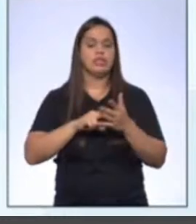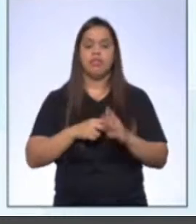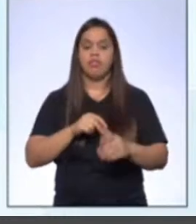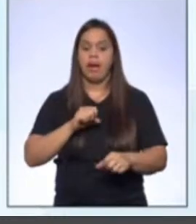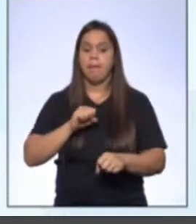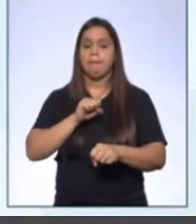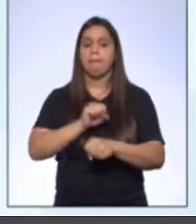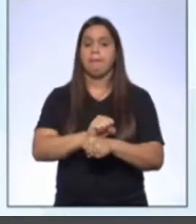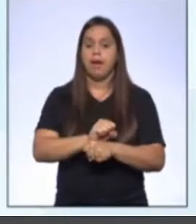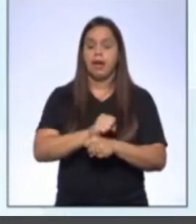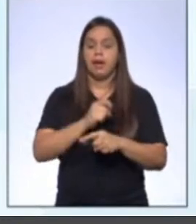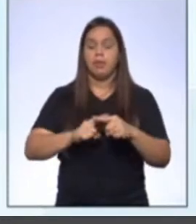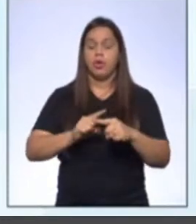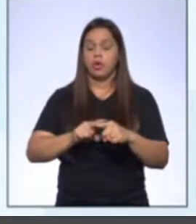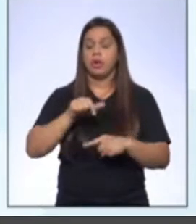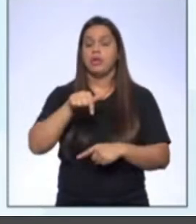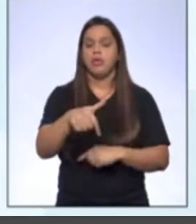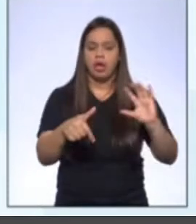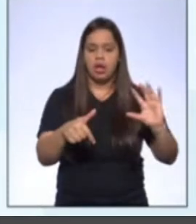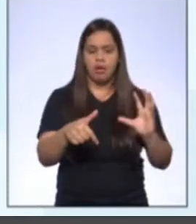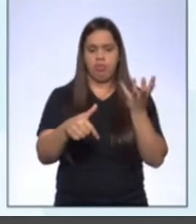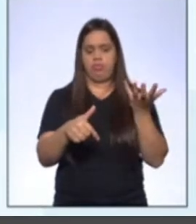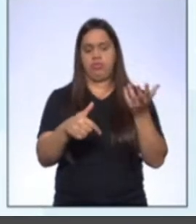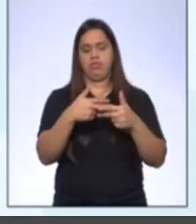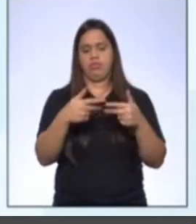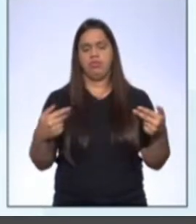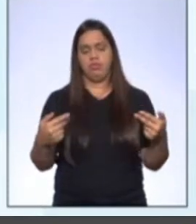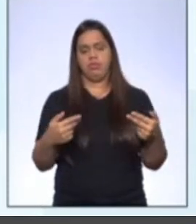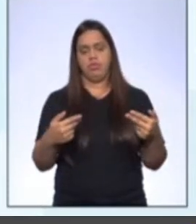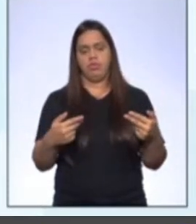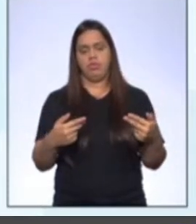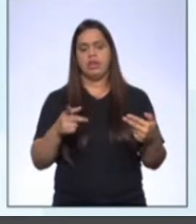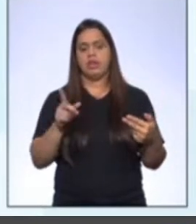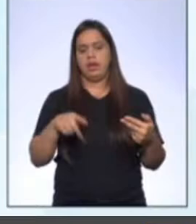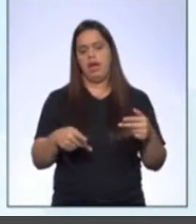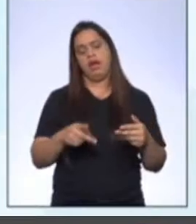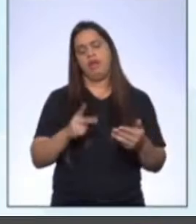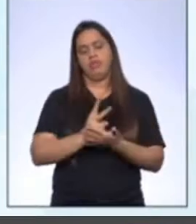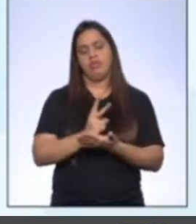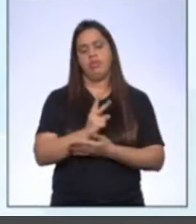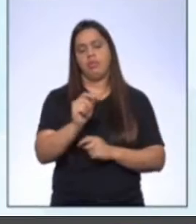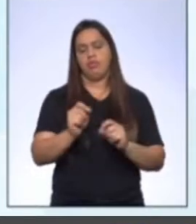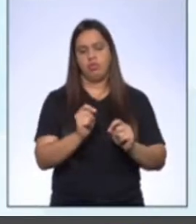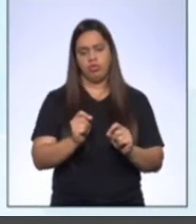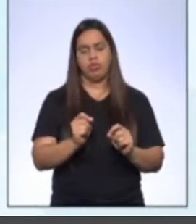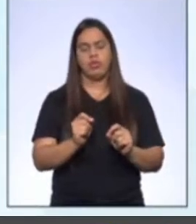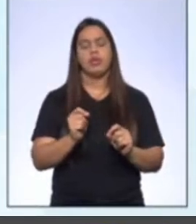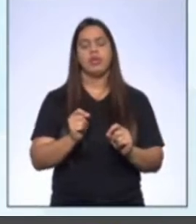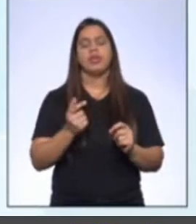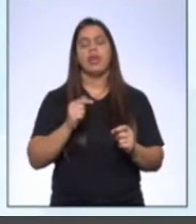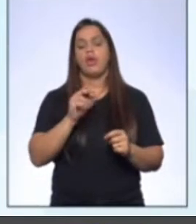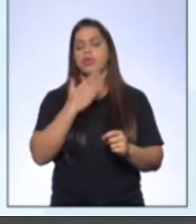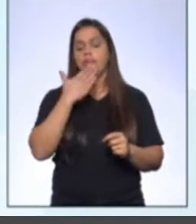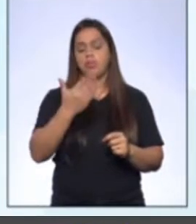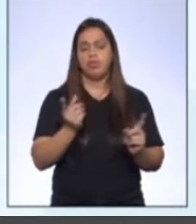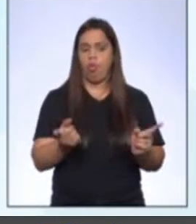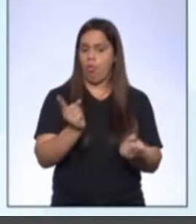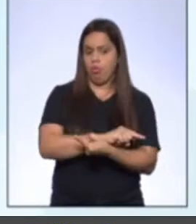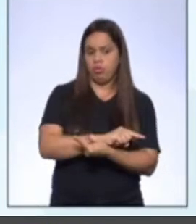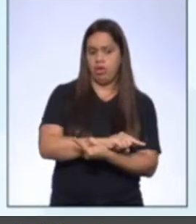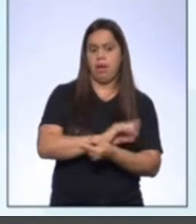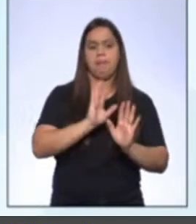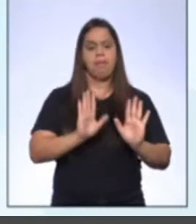coisa vai acontecer. Ou seja, alguma coisa que vai ser o contrário, geralmente, né? Do que está pedindo. Então,